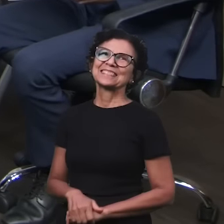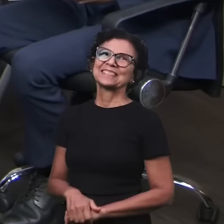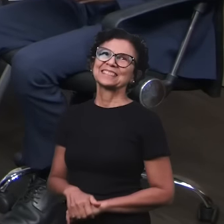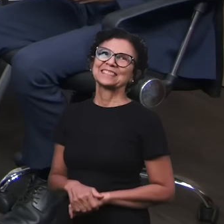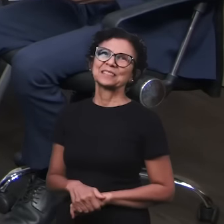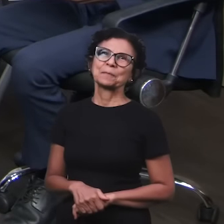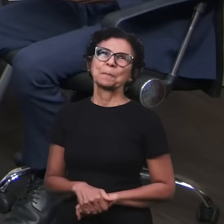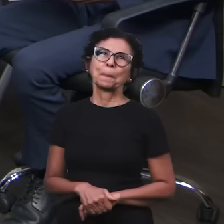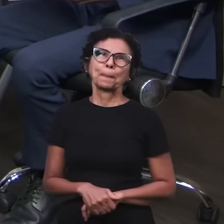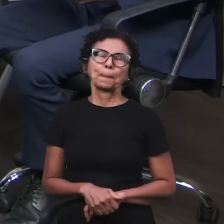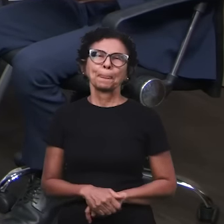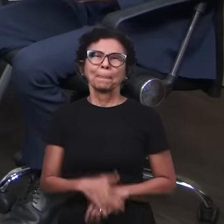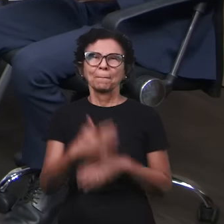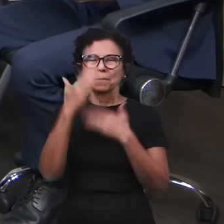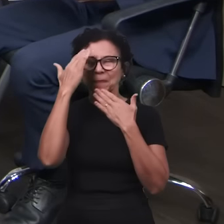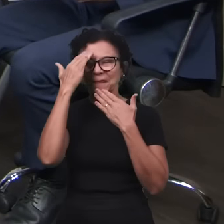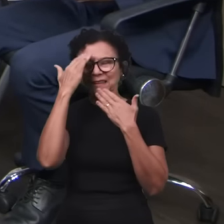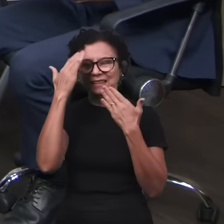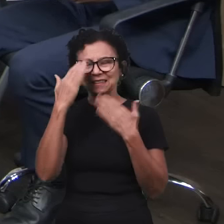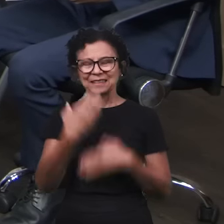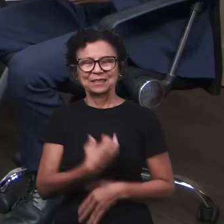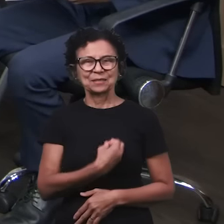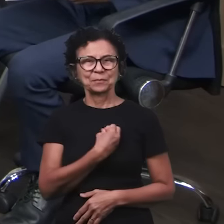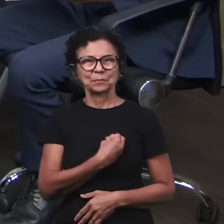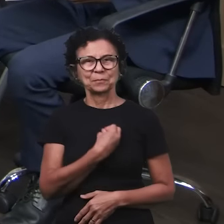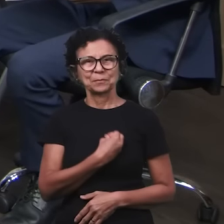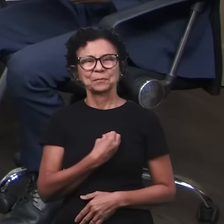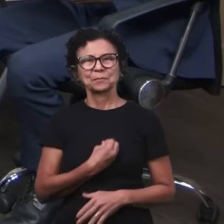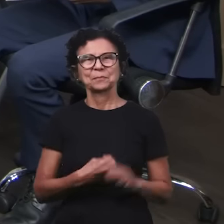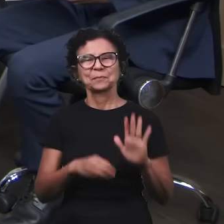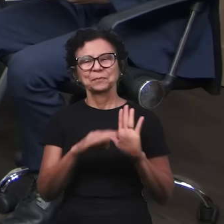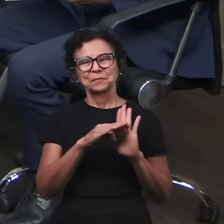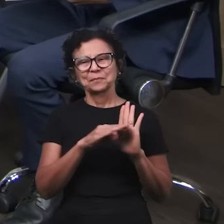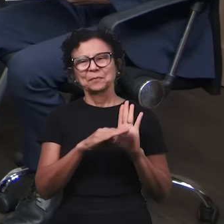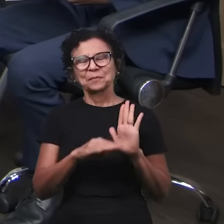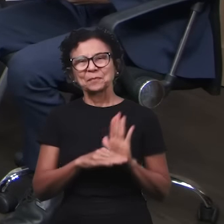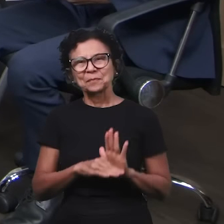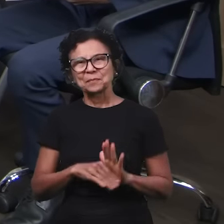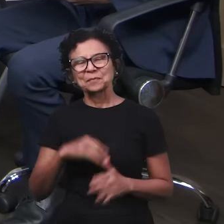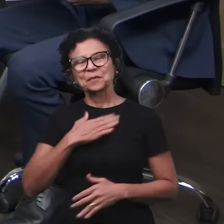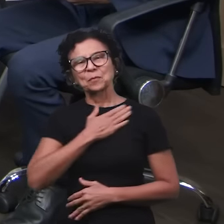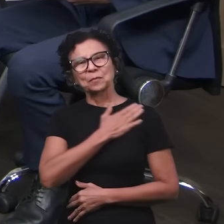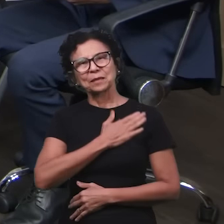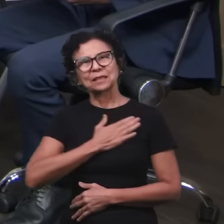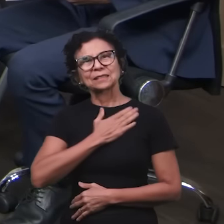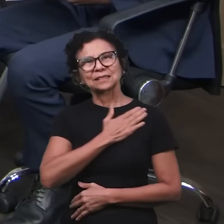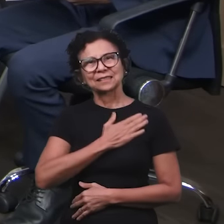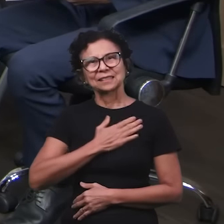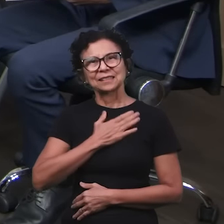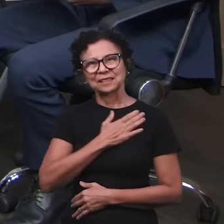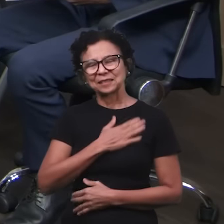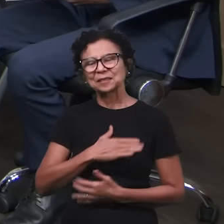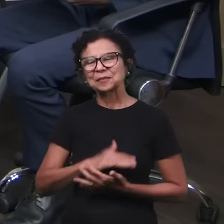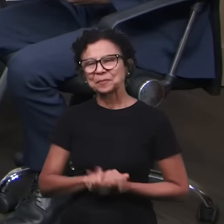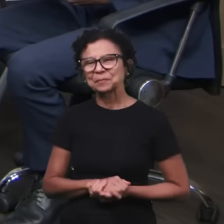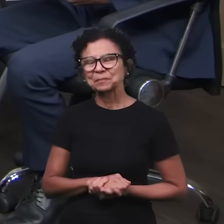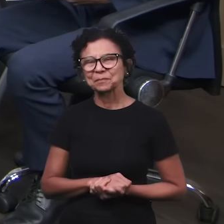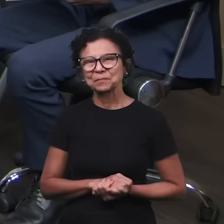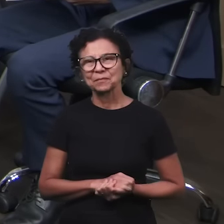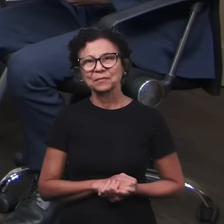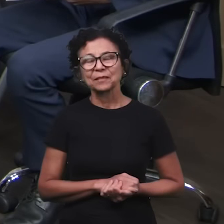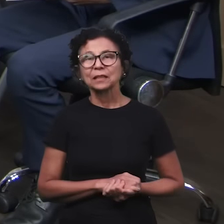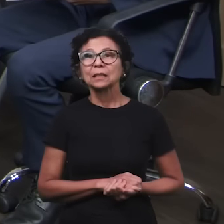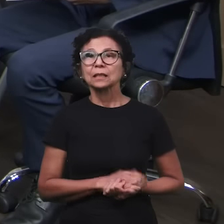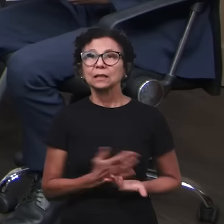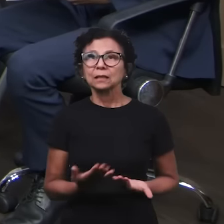Amém, mas agradeço de coração por estar nesse trabalho, que eu acho muito satisfatório, é muito enriquecedor. E assim,